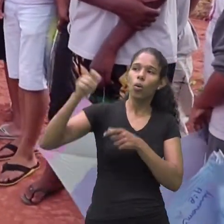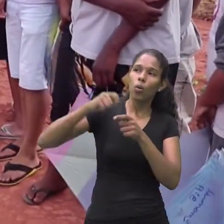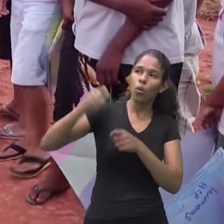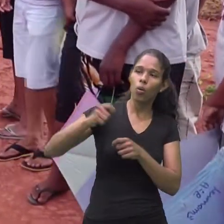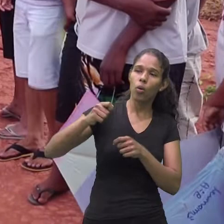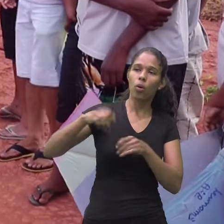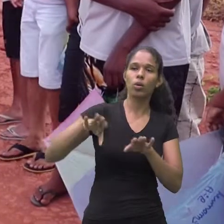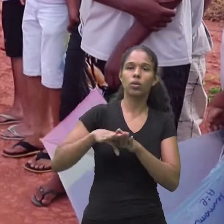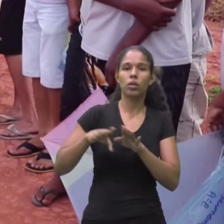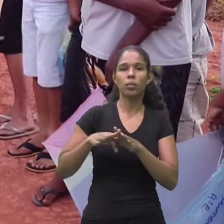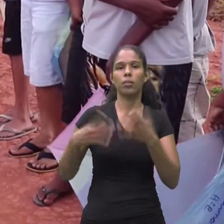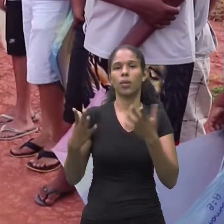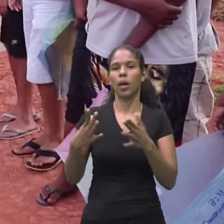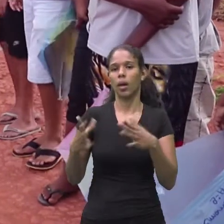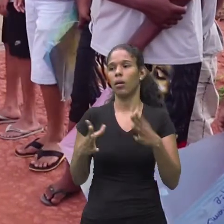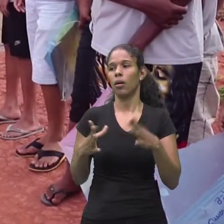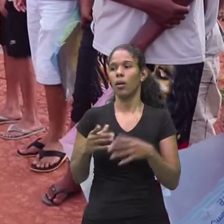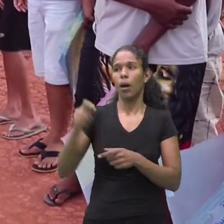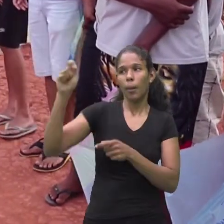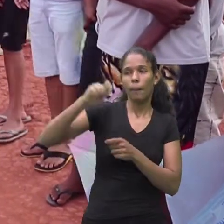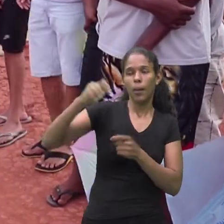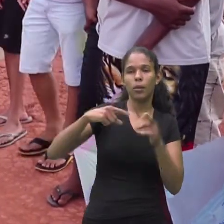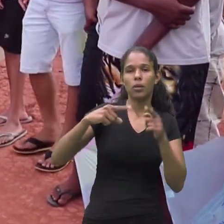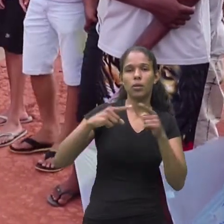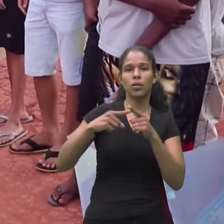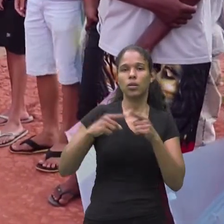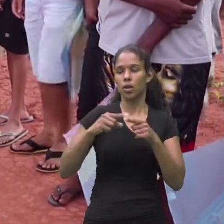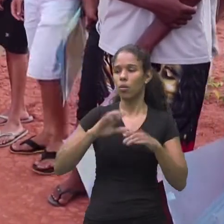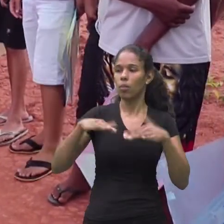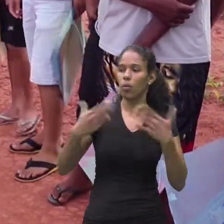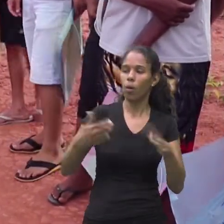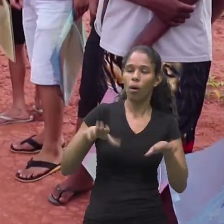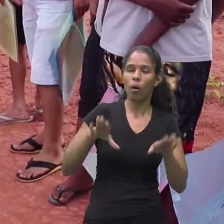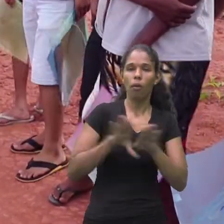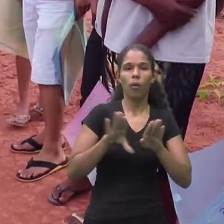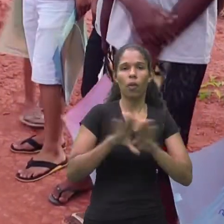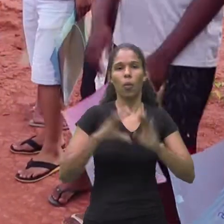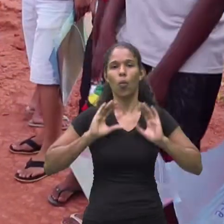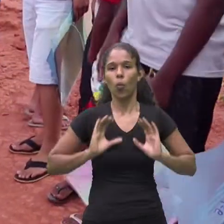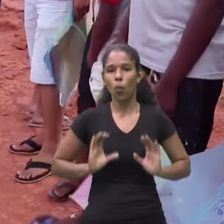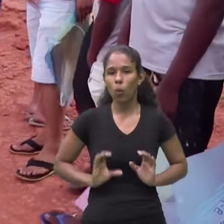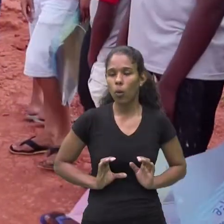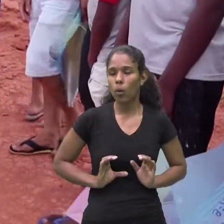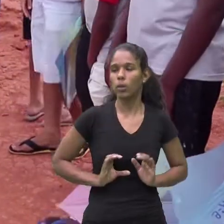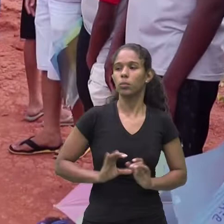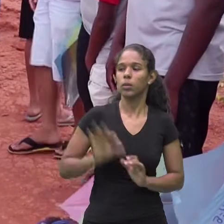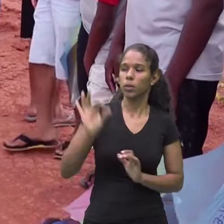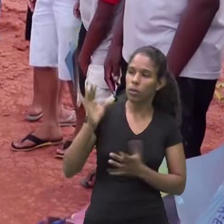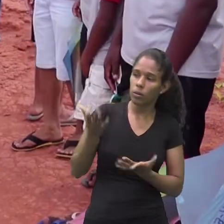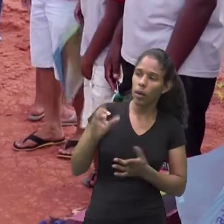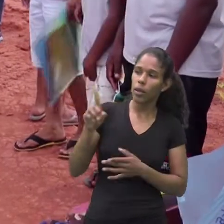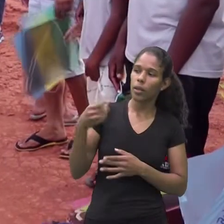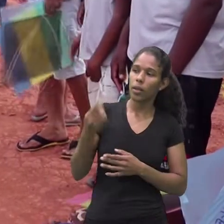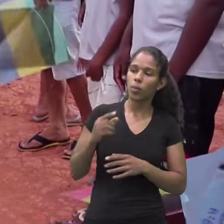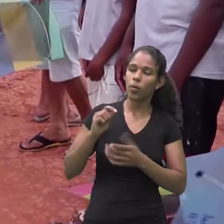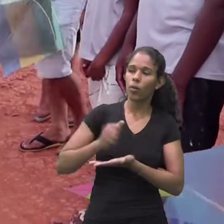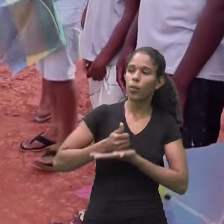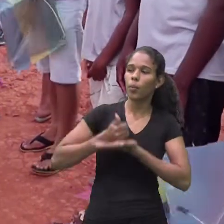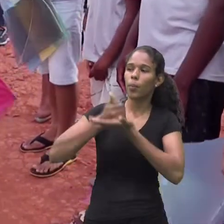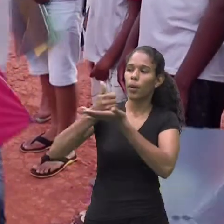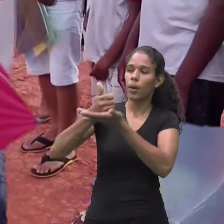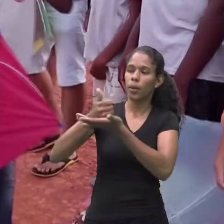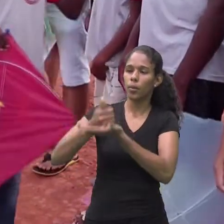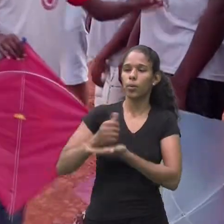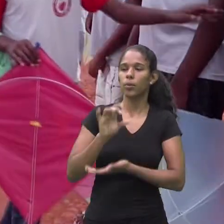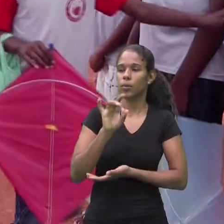o comportamento. Para quê? Para depois premiar vocês. Vai ter primeiro, segundo e terceiro lugar. Certo?